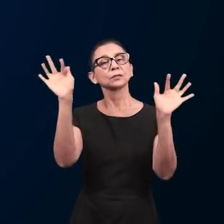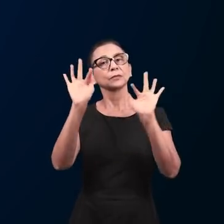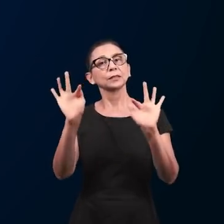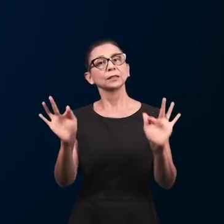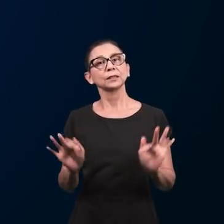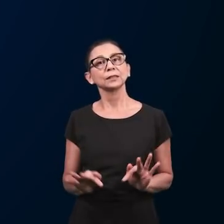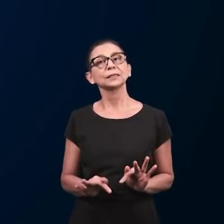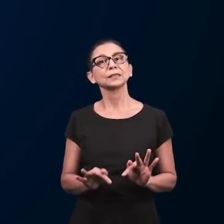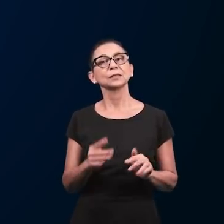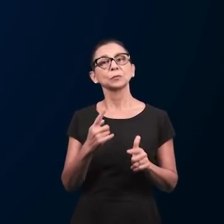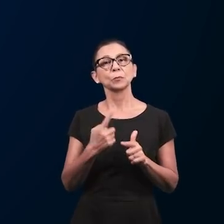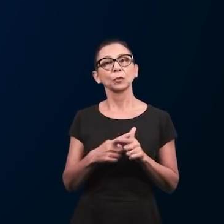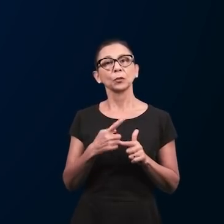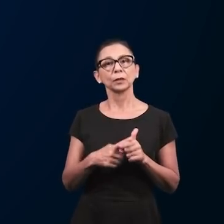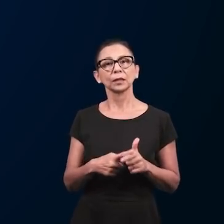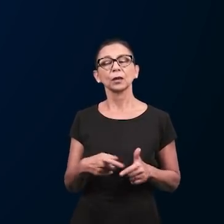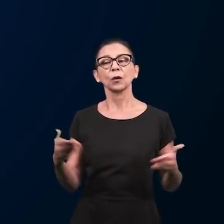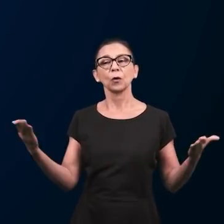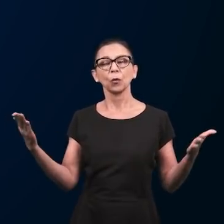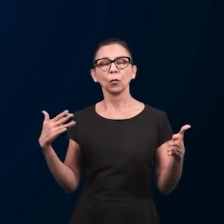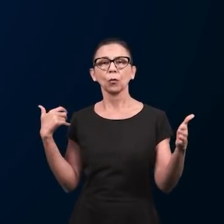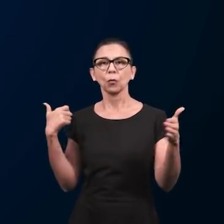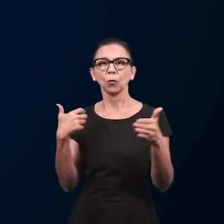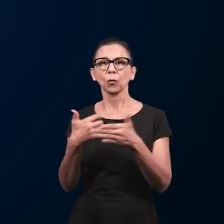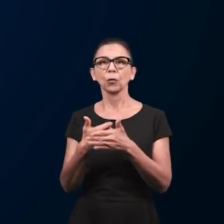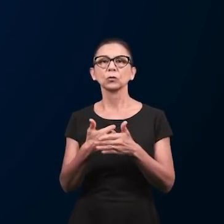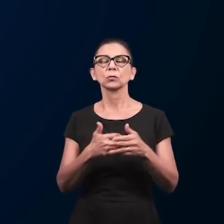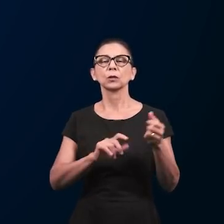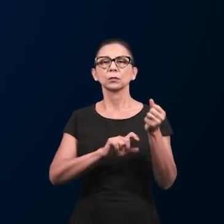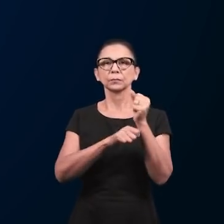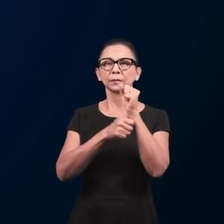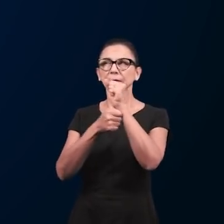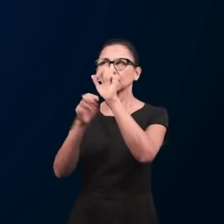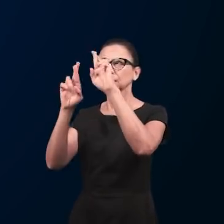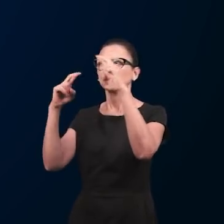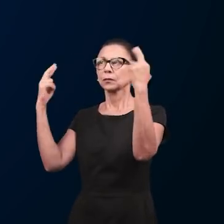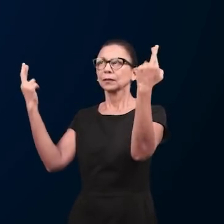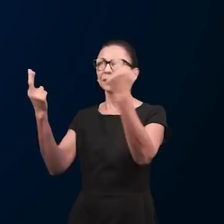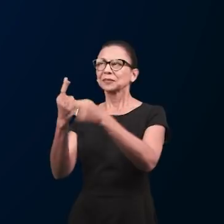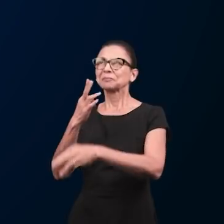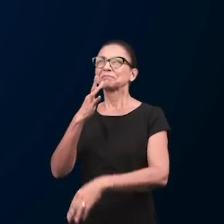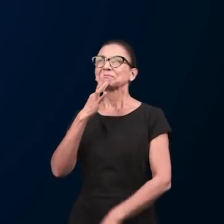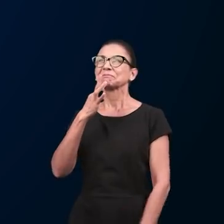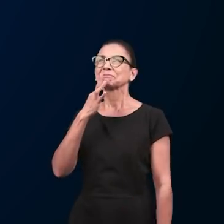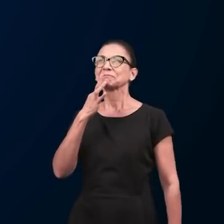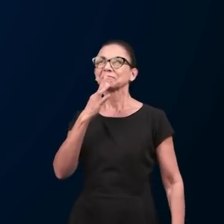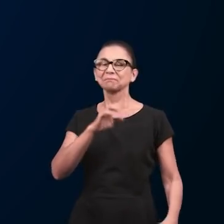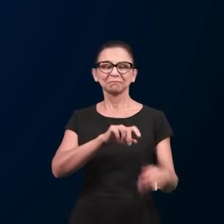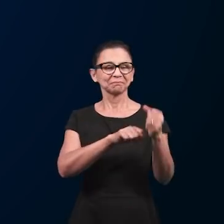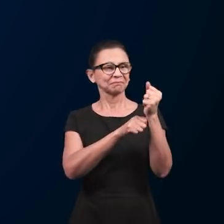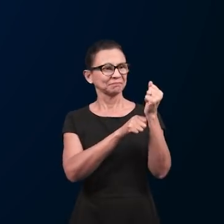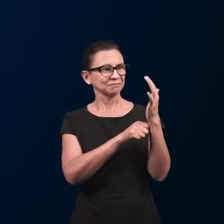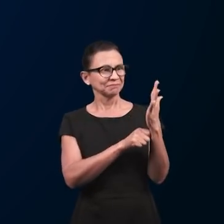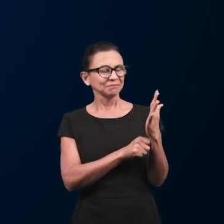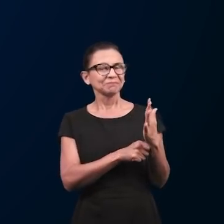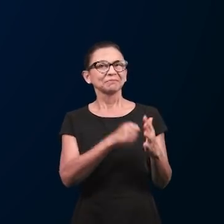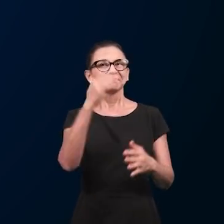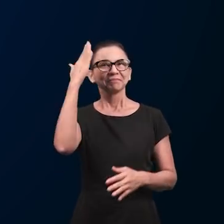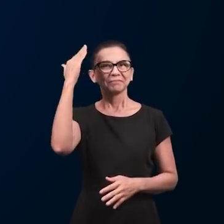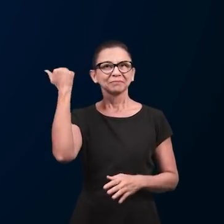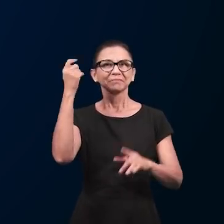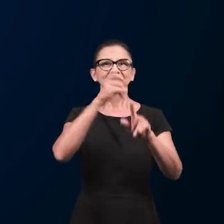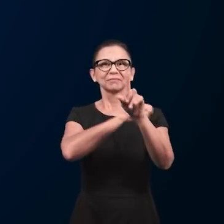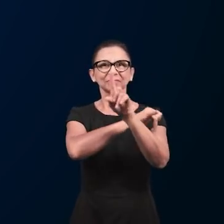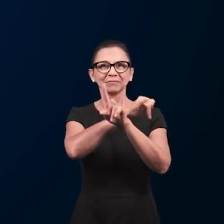somos felizes e bem-aventurados em poder conhecer os mistérios do reino, em poder ver o momento profético,